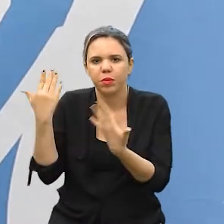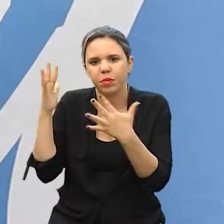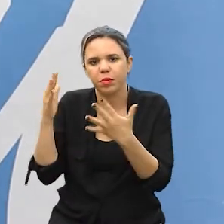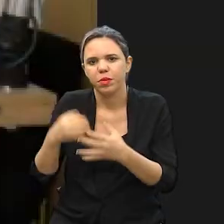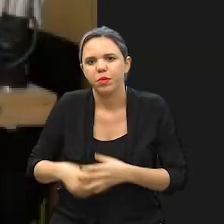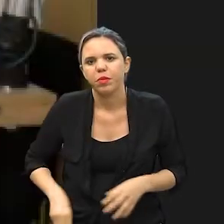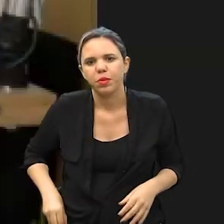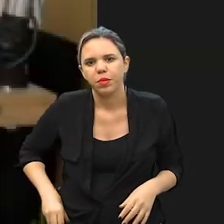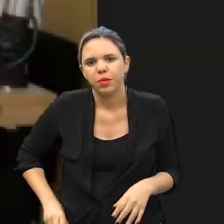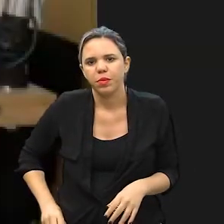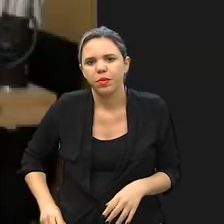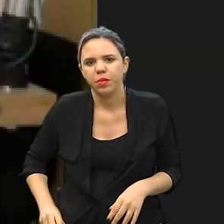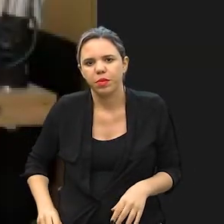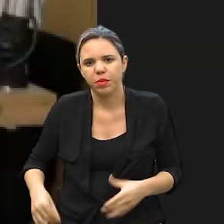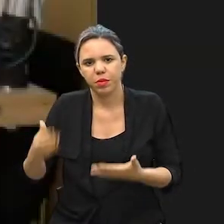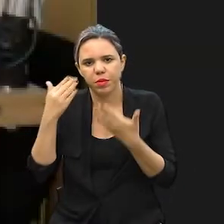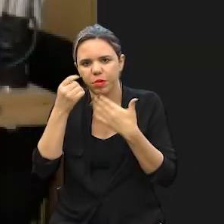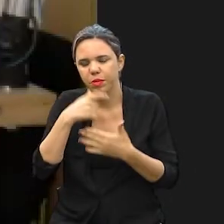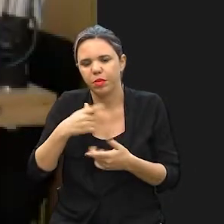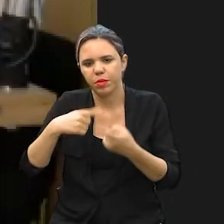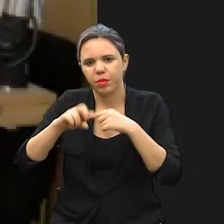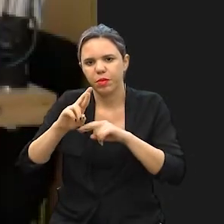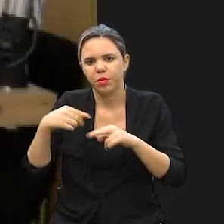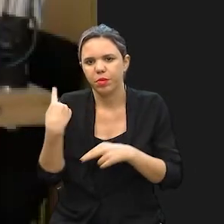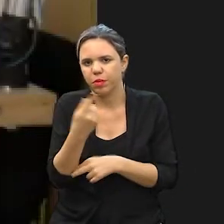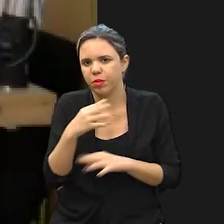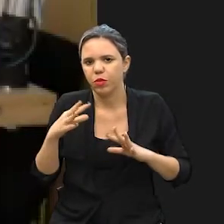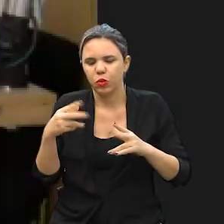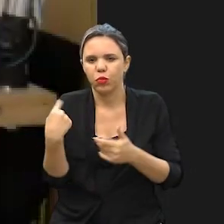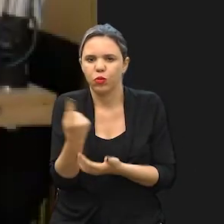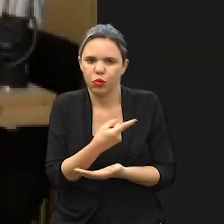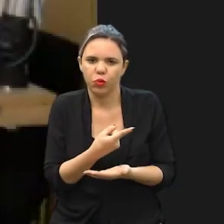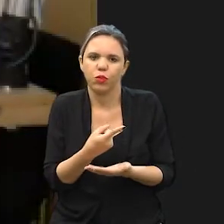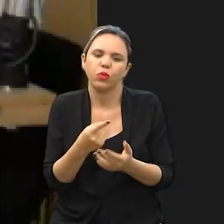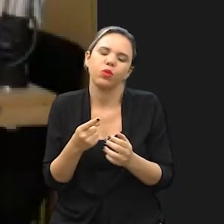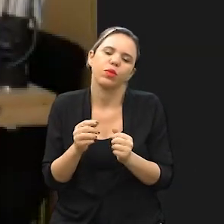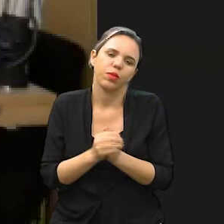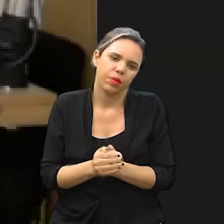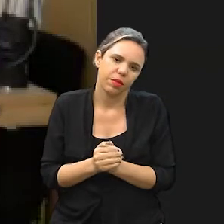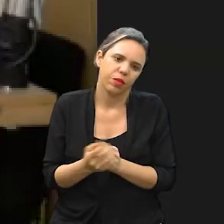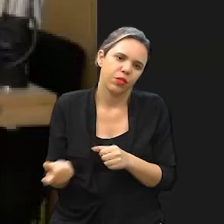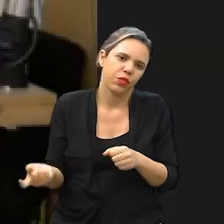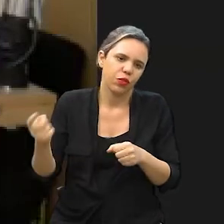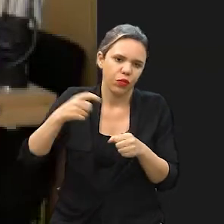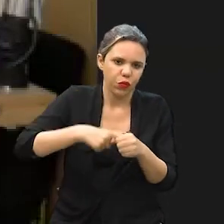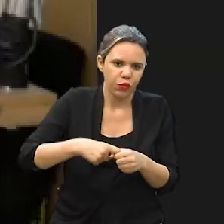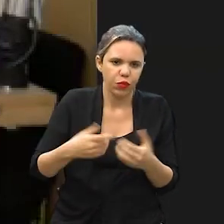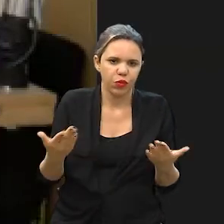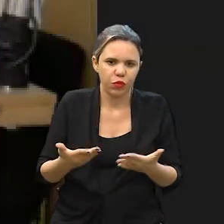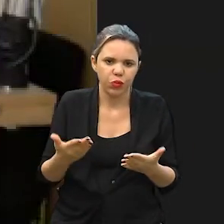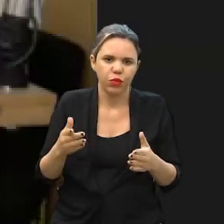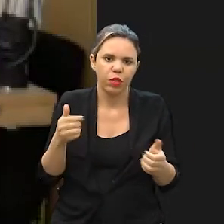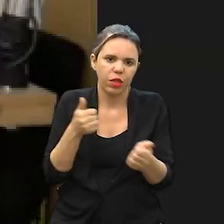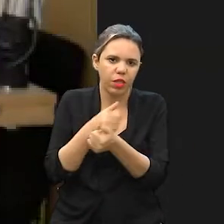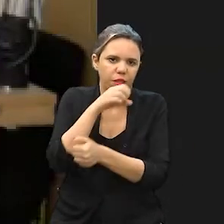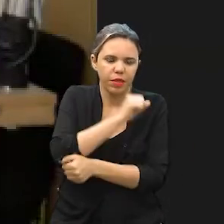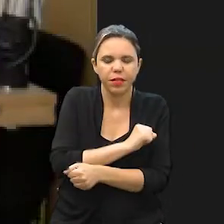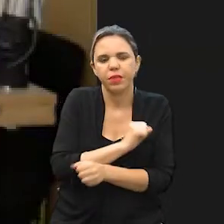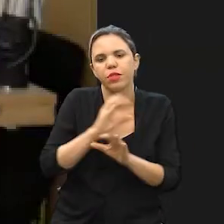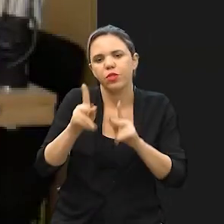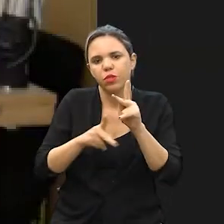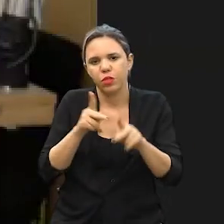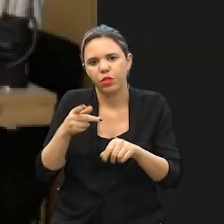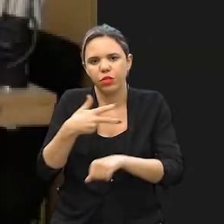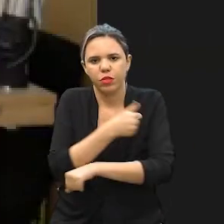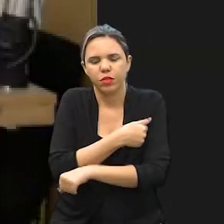Parabéns. Obrigado, Rubens. Sucesso para nós todos. E que essa retomada agora seja mais breve possível, agora que está todo